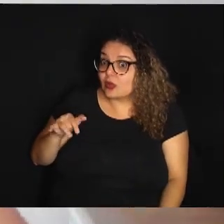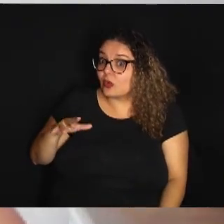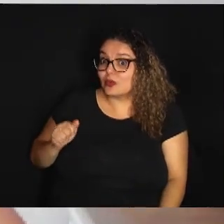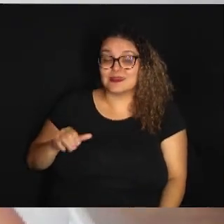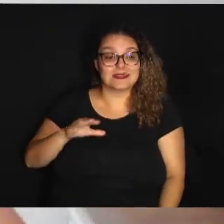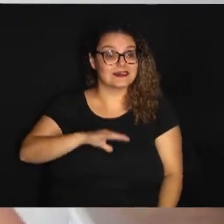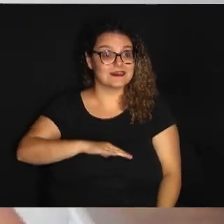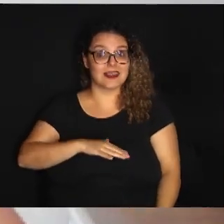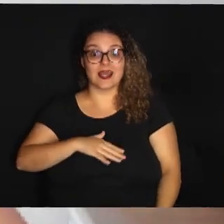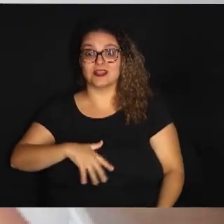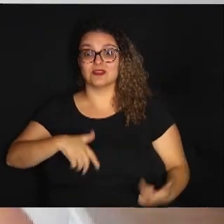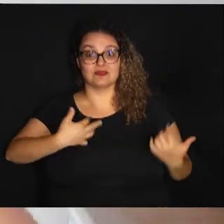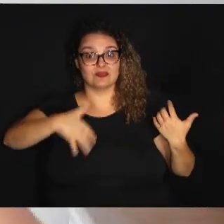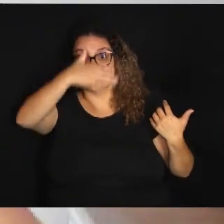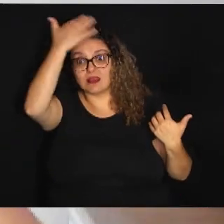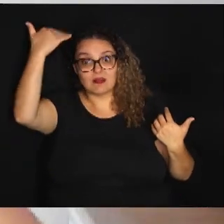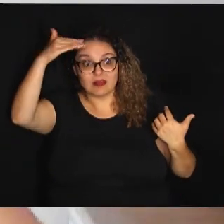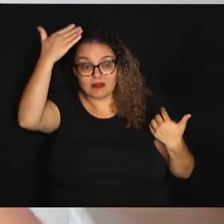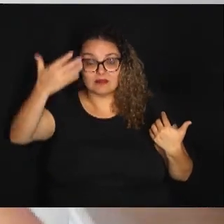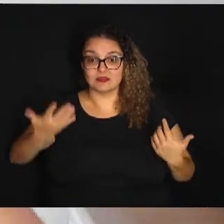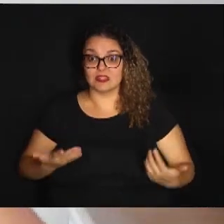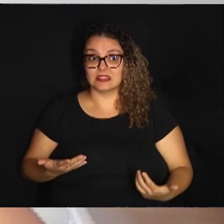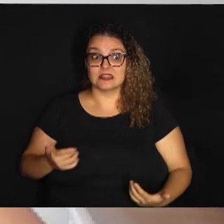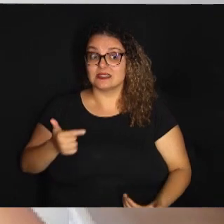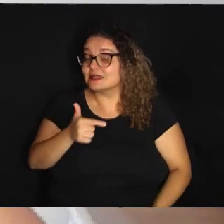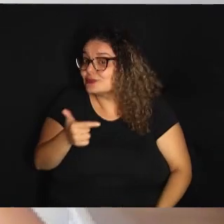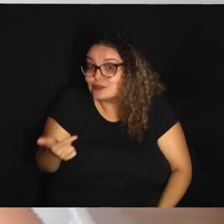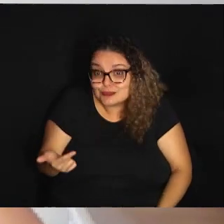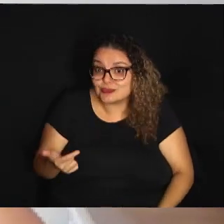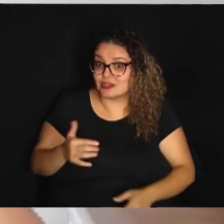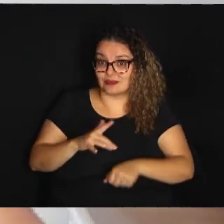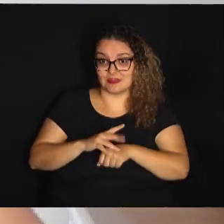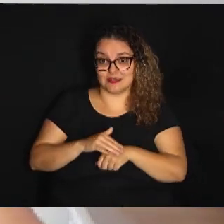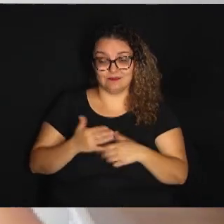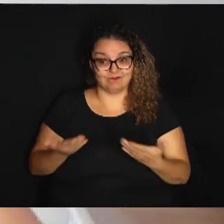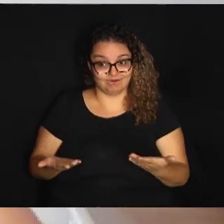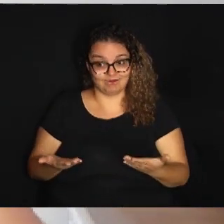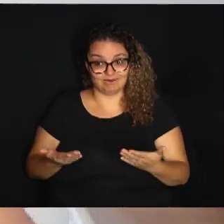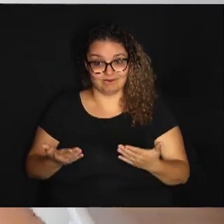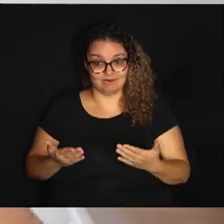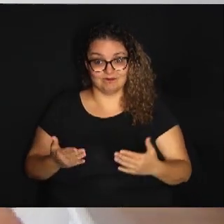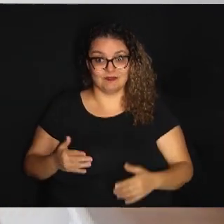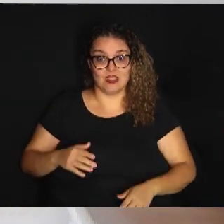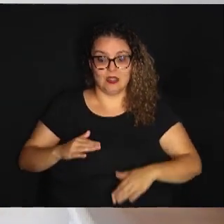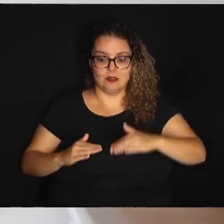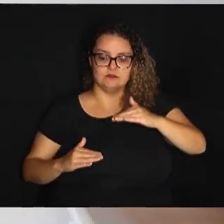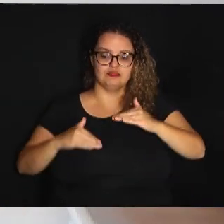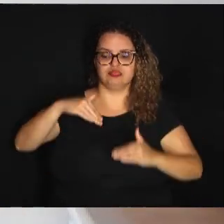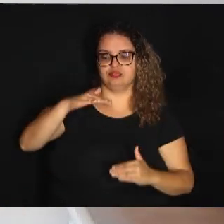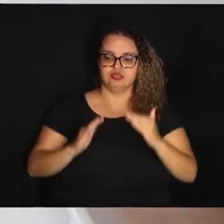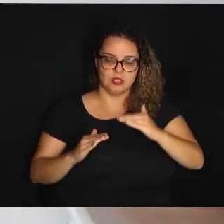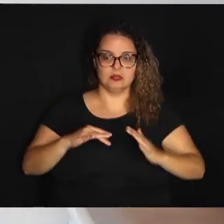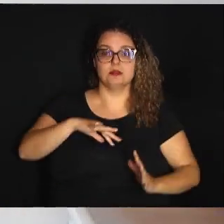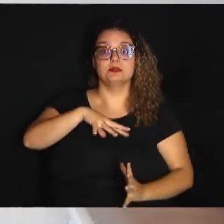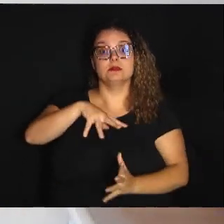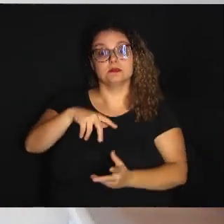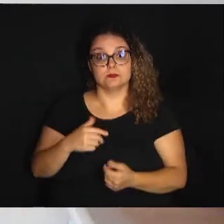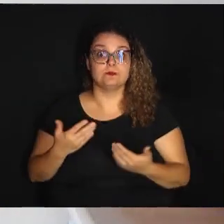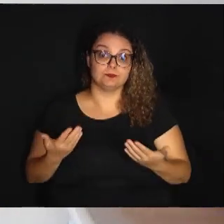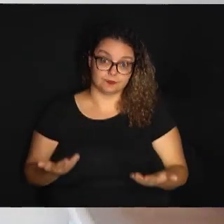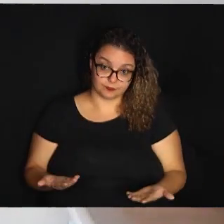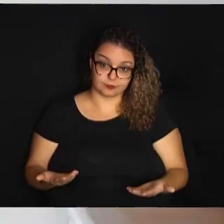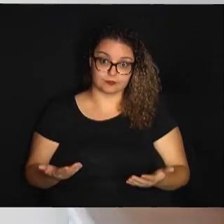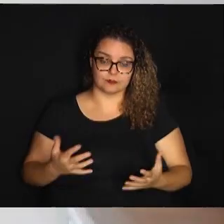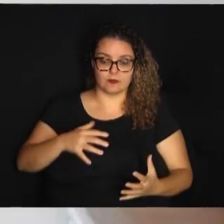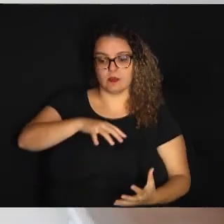Cidade do México, lugares que não se proliferavam o mosquito e não tinham a doença. Então, é um desequilíbrio que acaba acontecendo no planeta